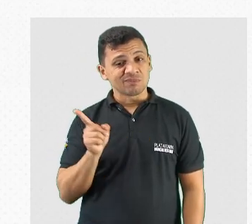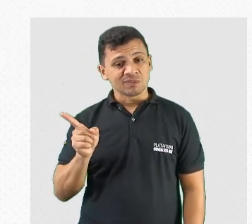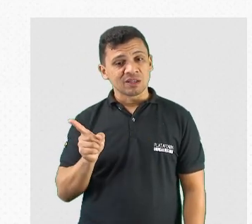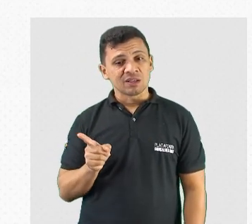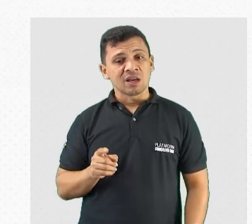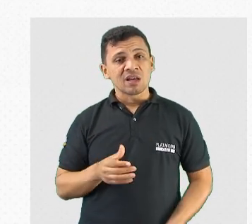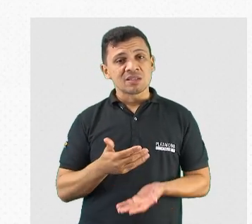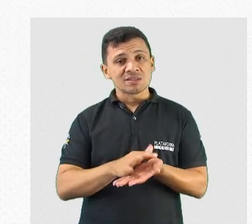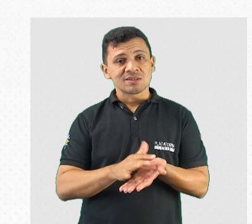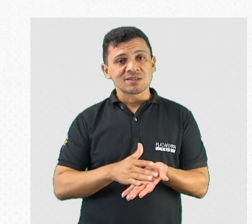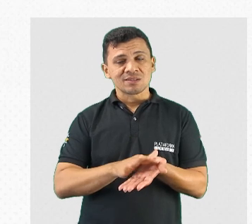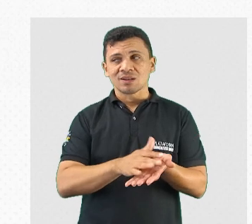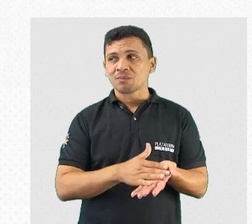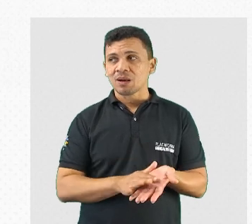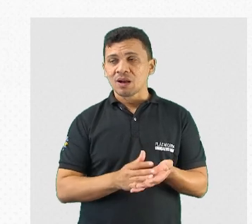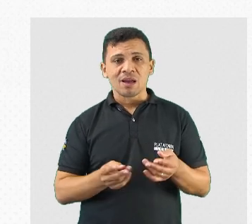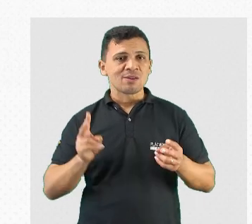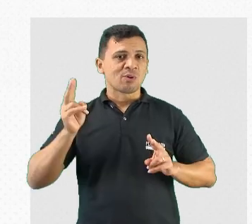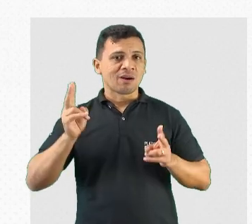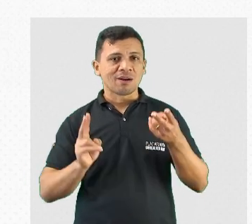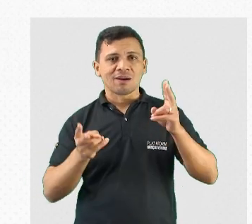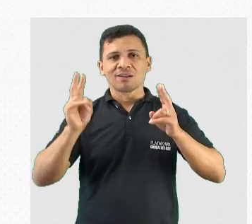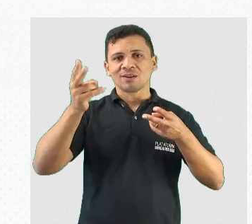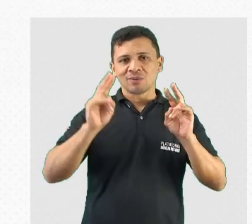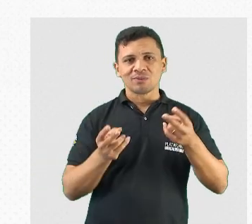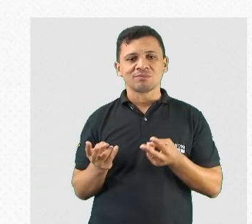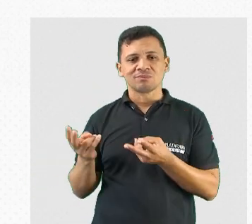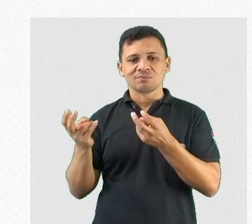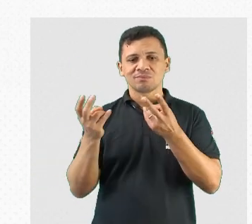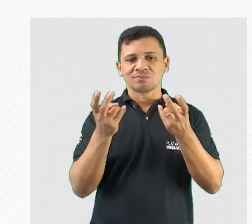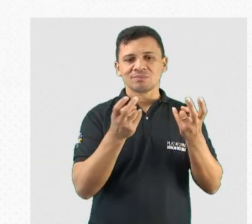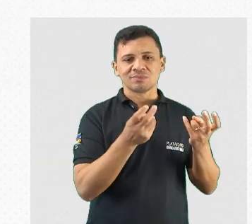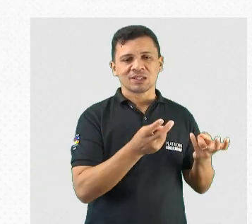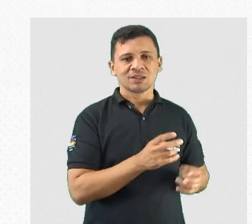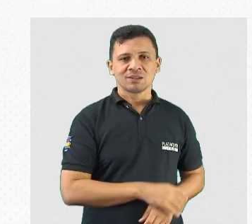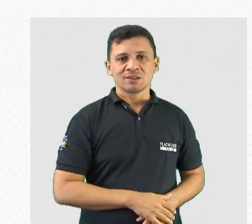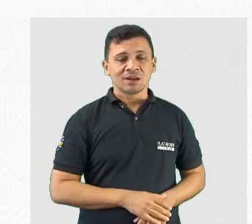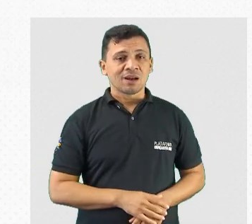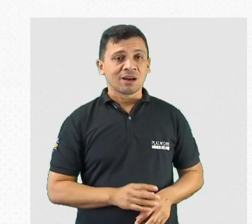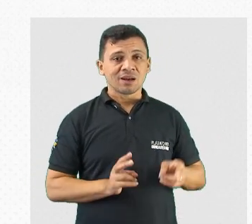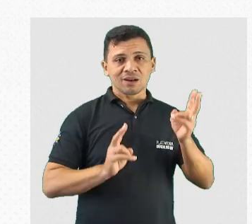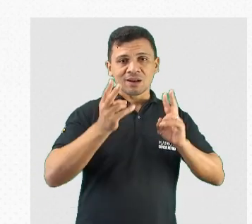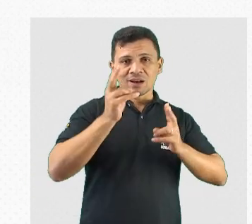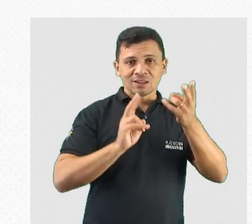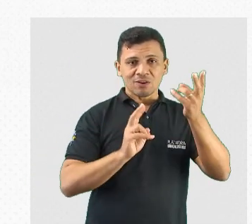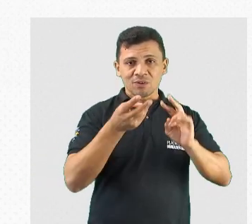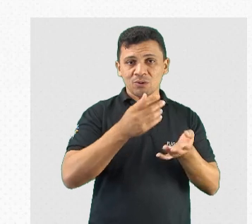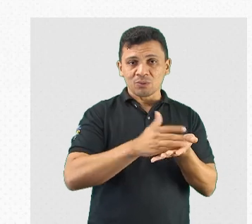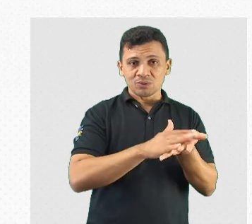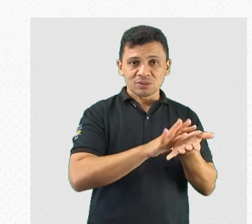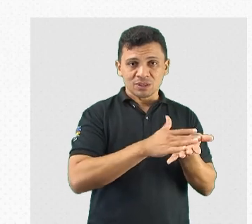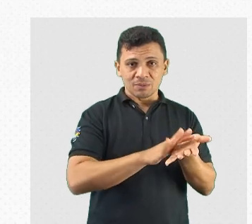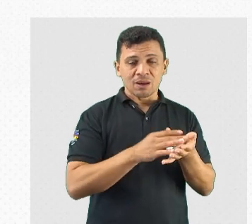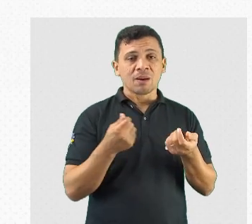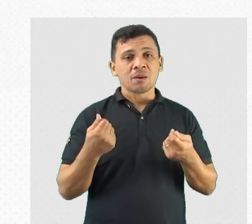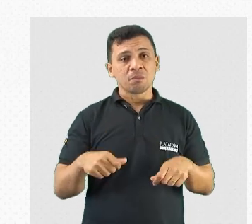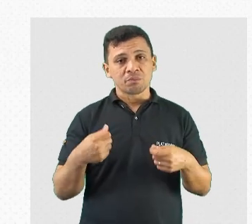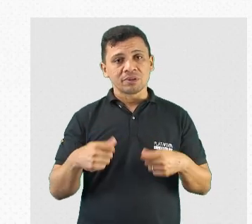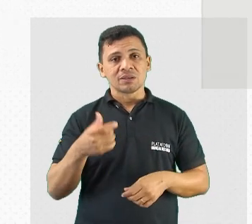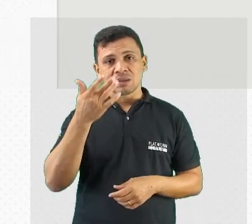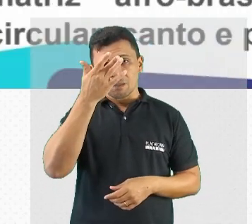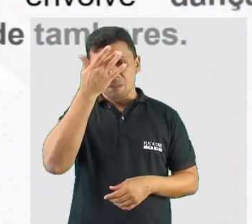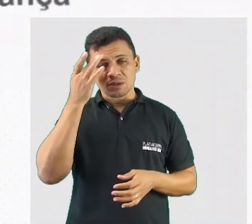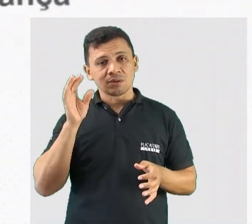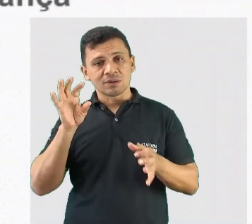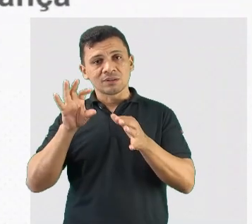chama samba, e o carnaval está presente, e você não consegue construir o carnaval e o samba sem pessoas que realmente sejam ligadas